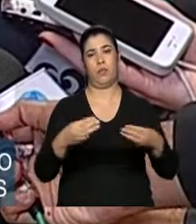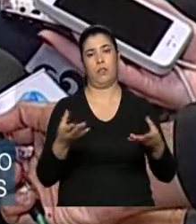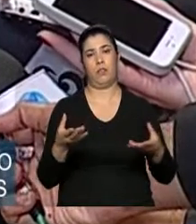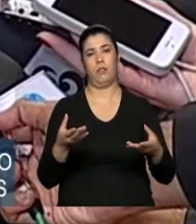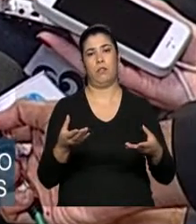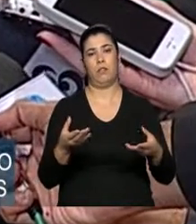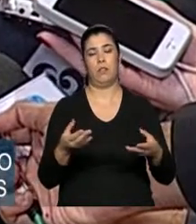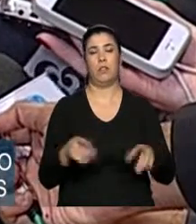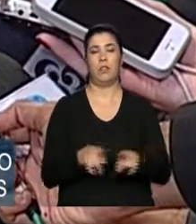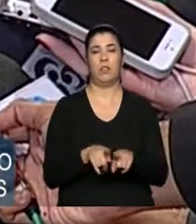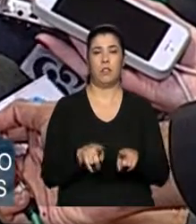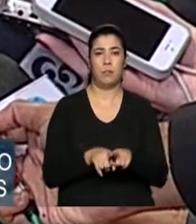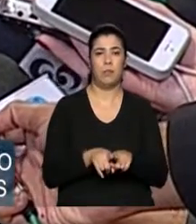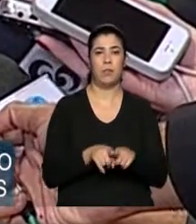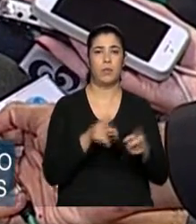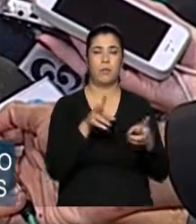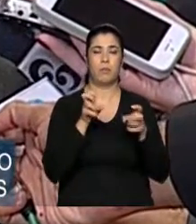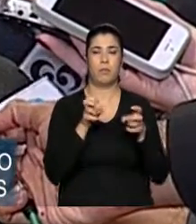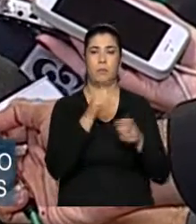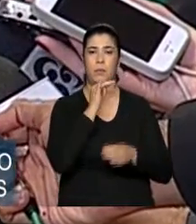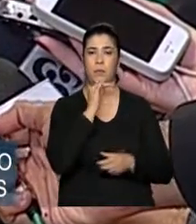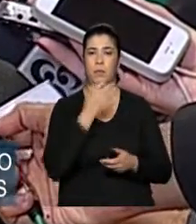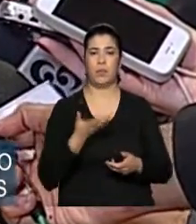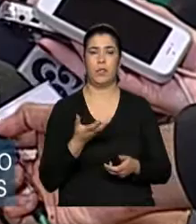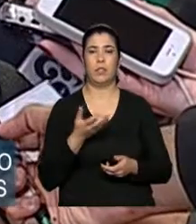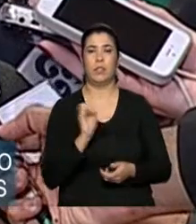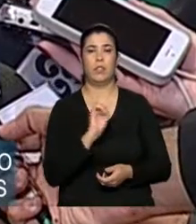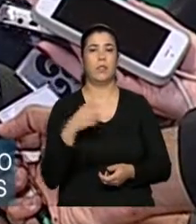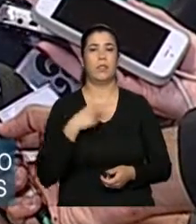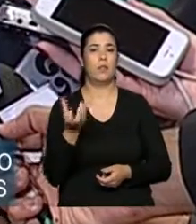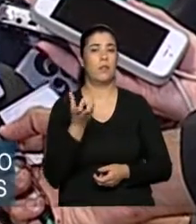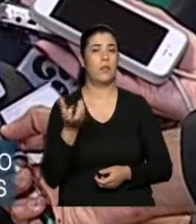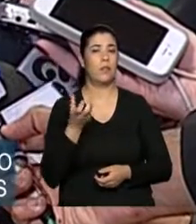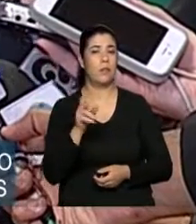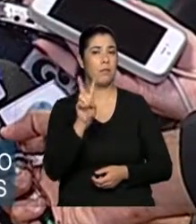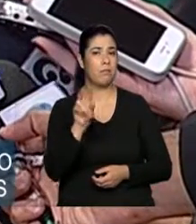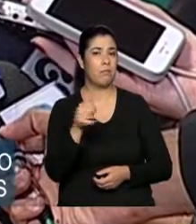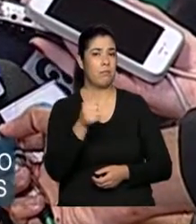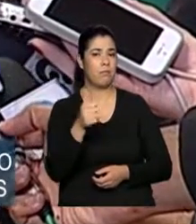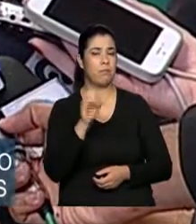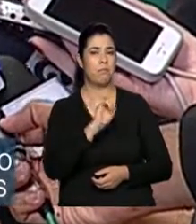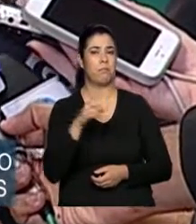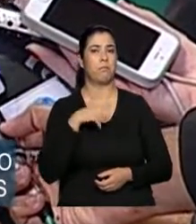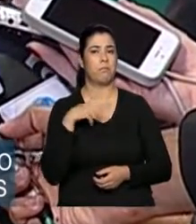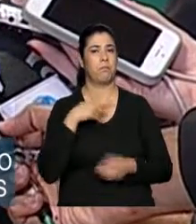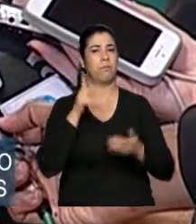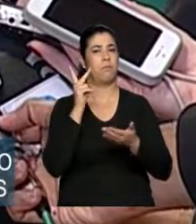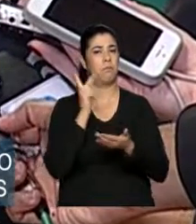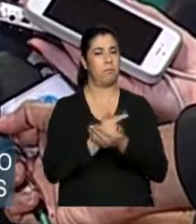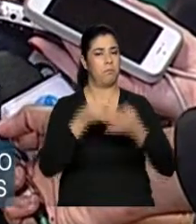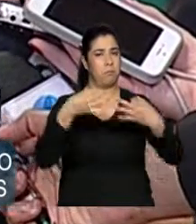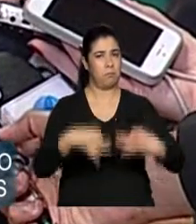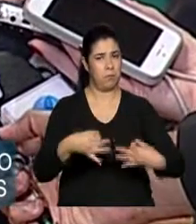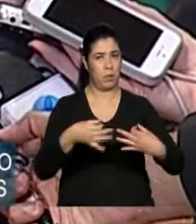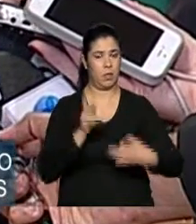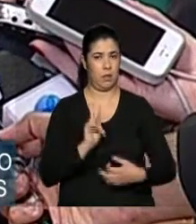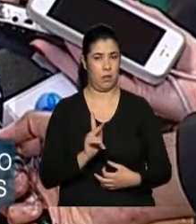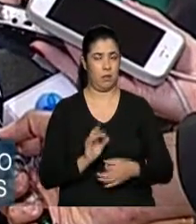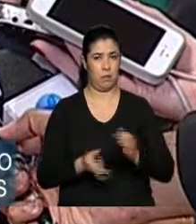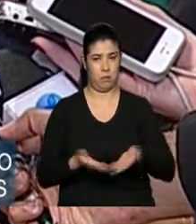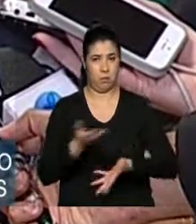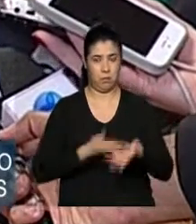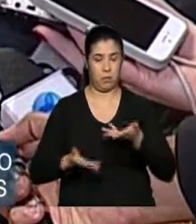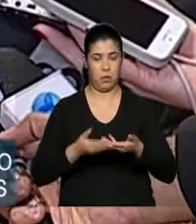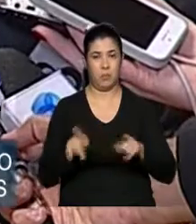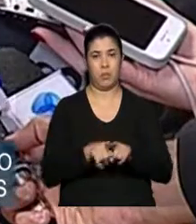nós vemos a situação desse jeito, quer dizer, queremos conferir, sim, se está havendo atendimento correto na relação